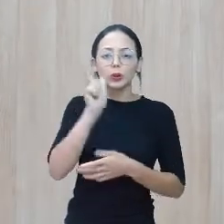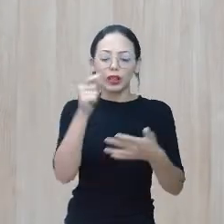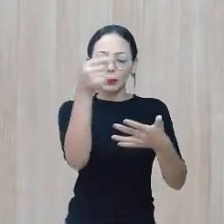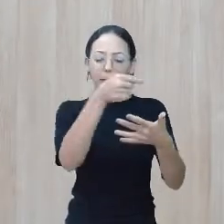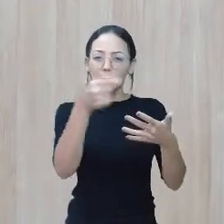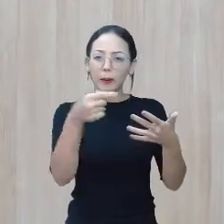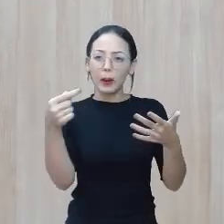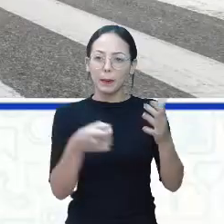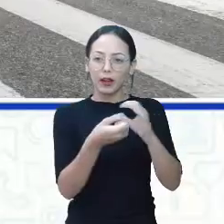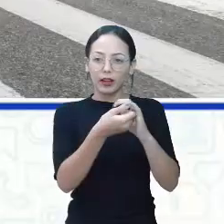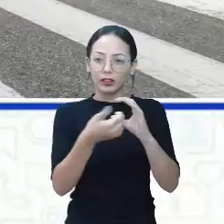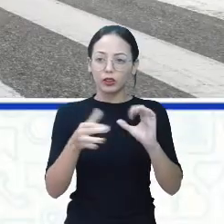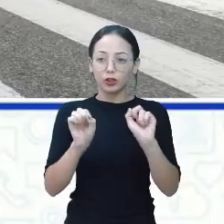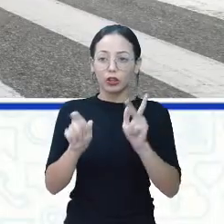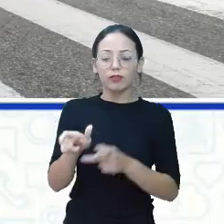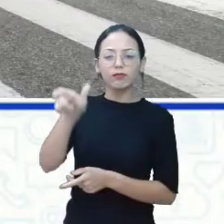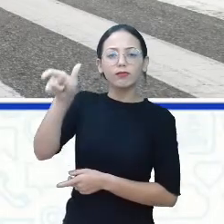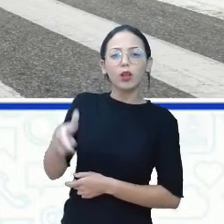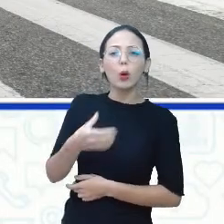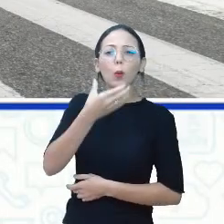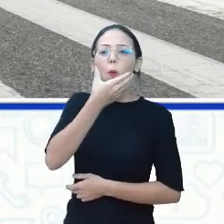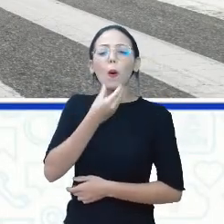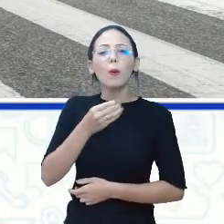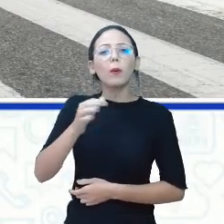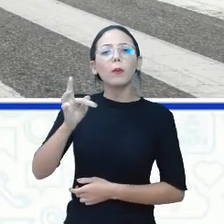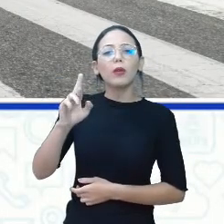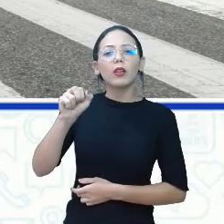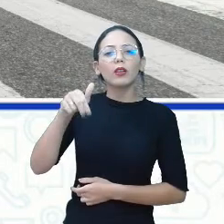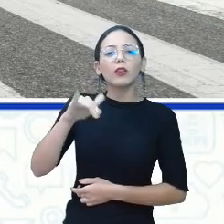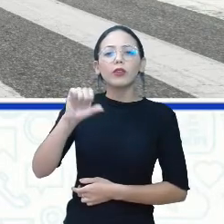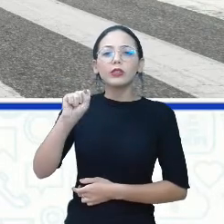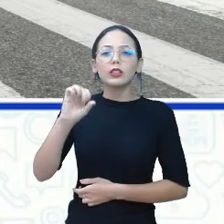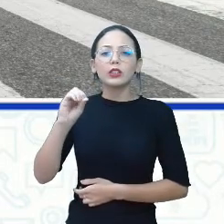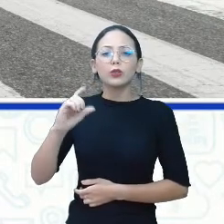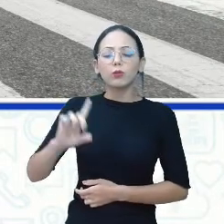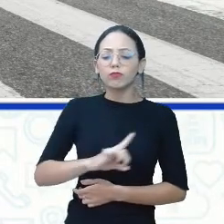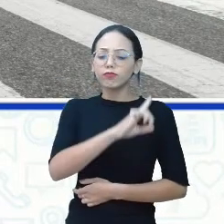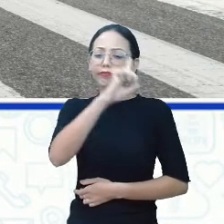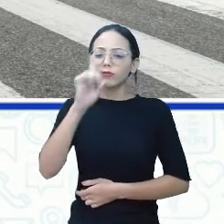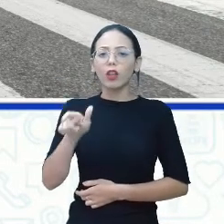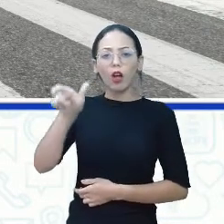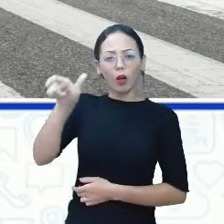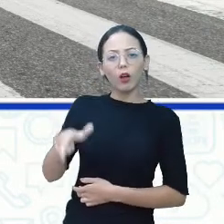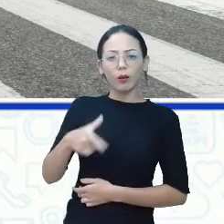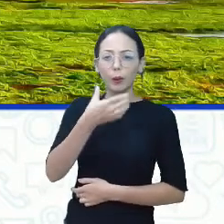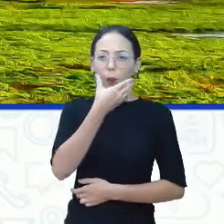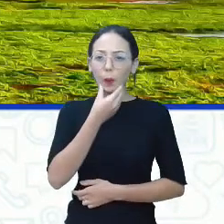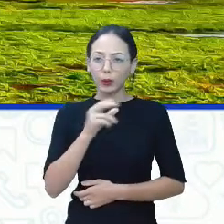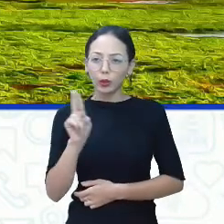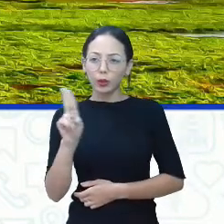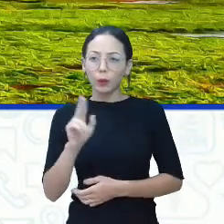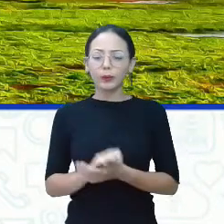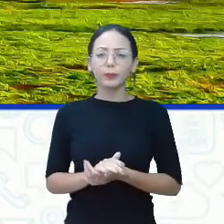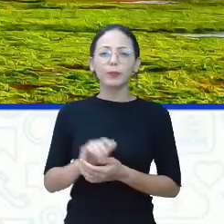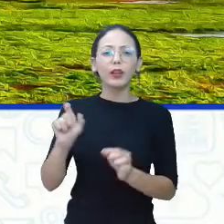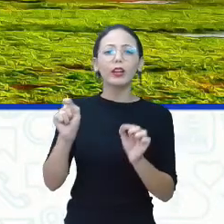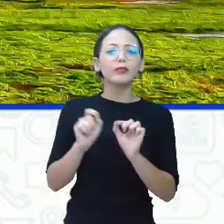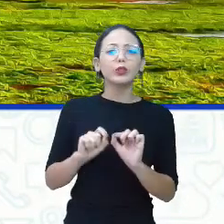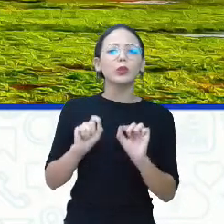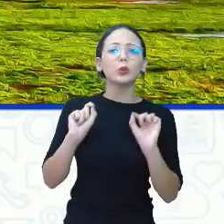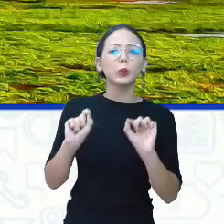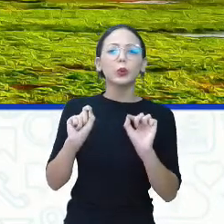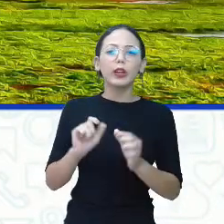narrativa. Esse é o senhor Francisco, tá certo? Era uma vez um senhor chamado Francisco. E o que é que ele fazia?